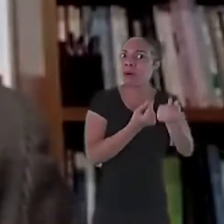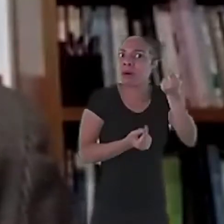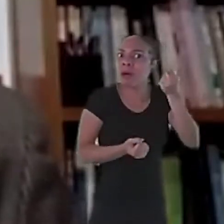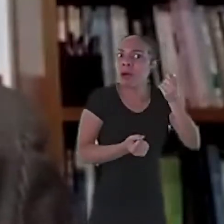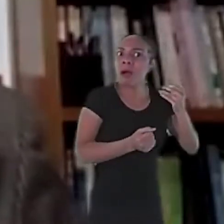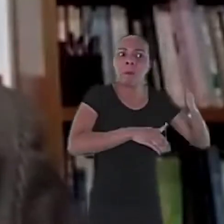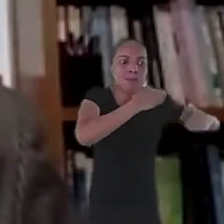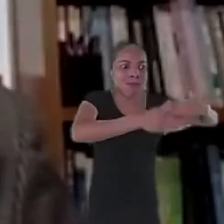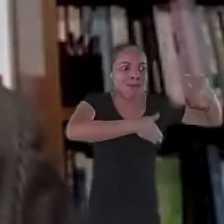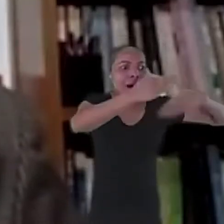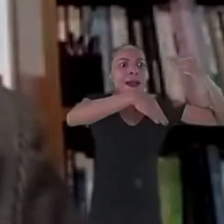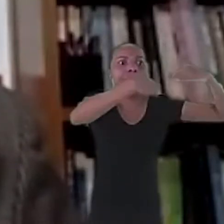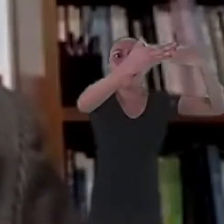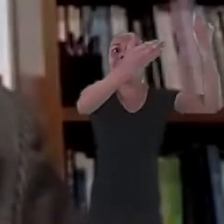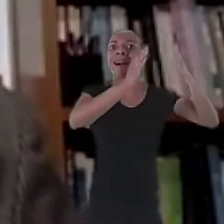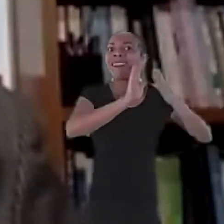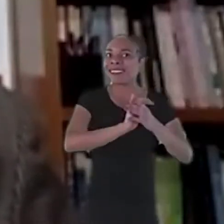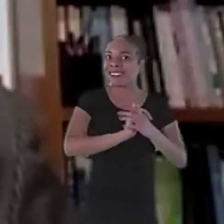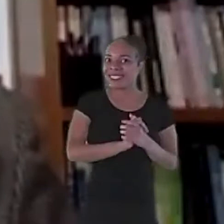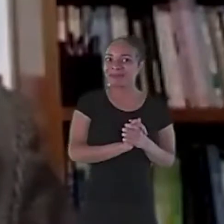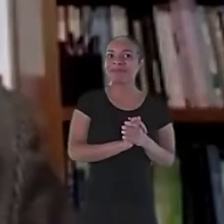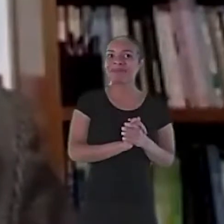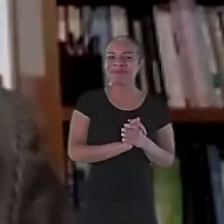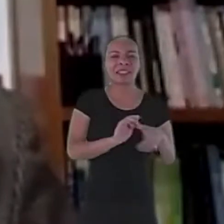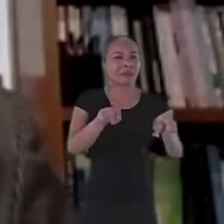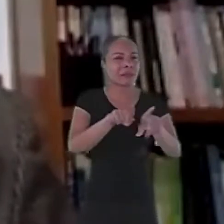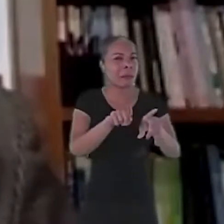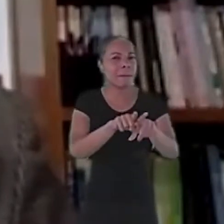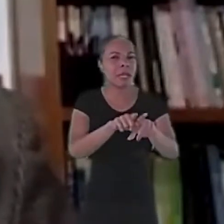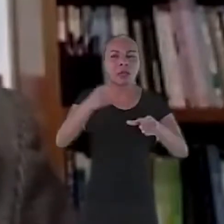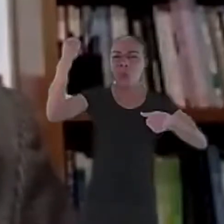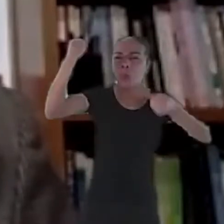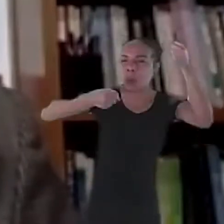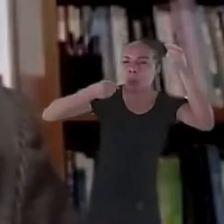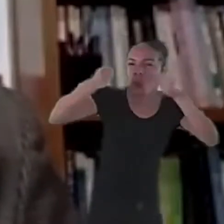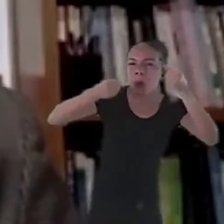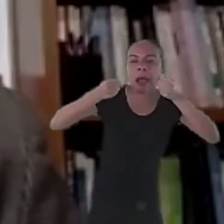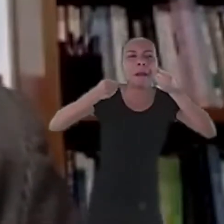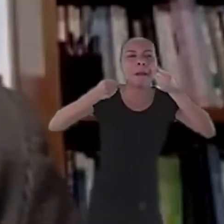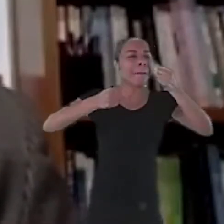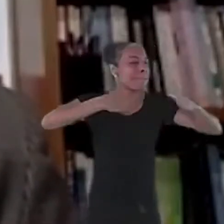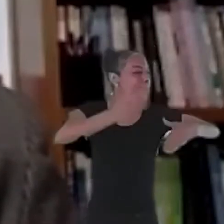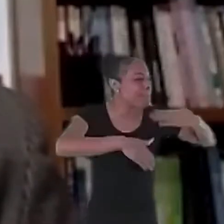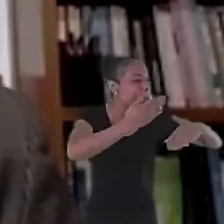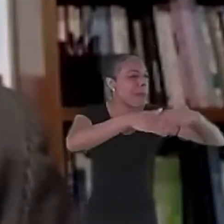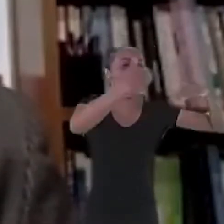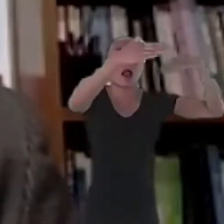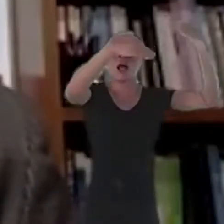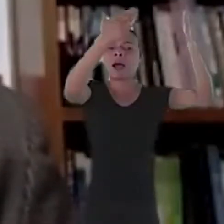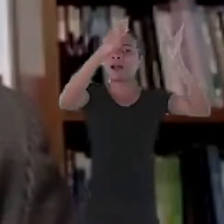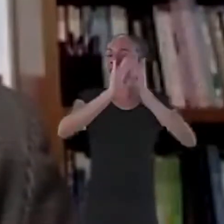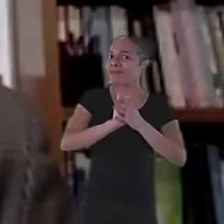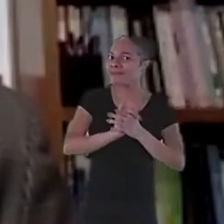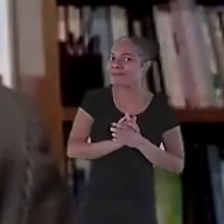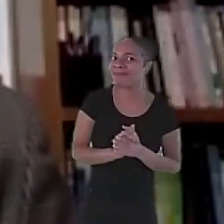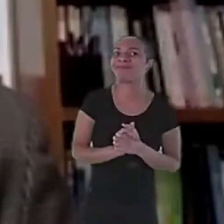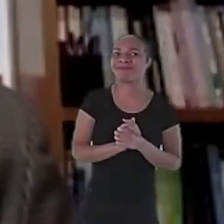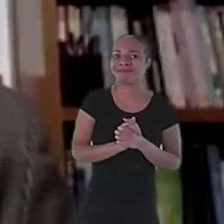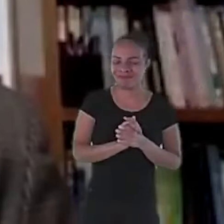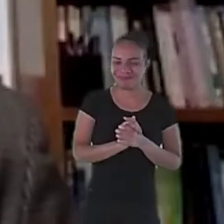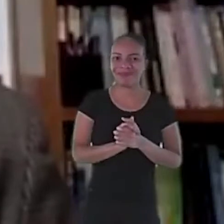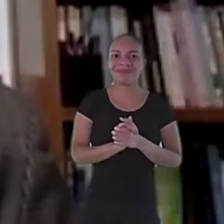impressionante processo de industrialização. A China, há